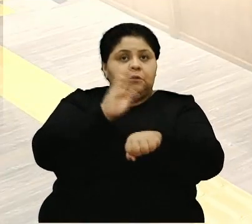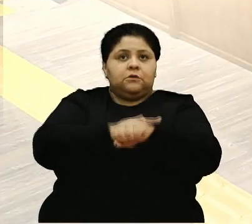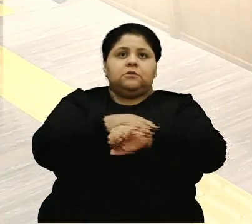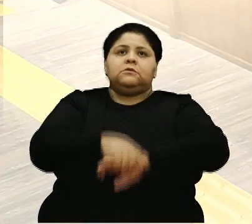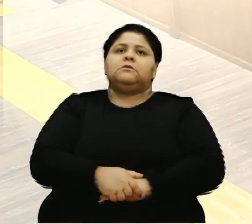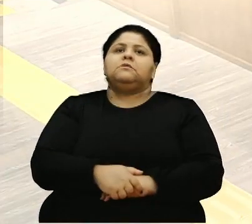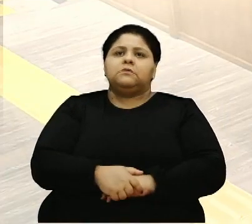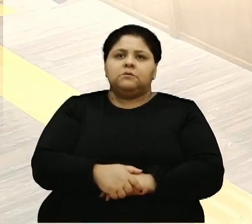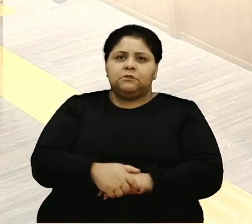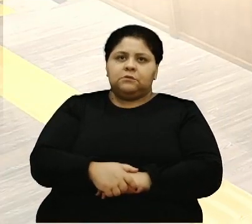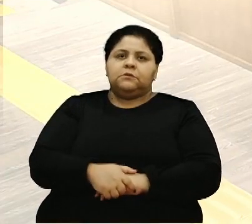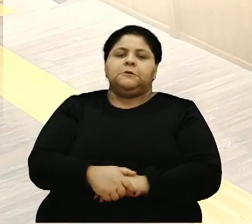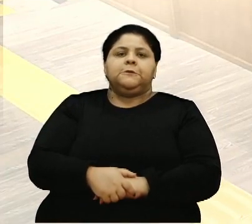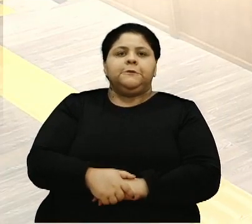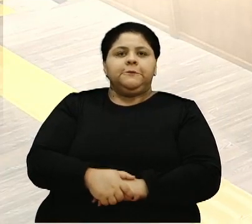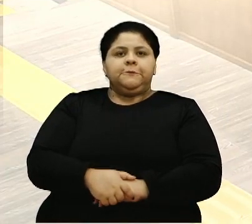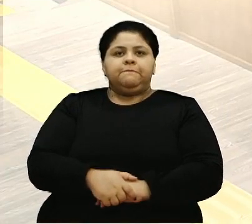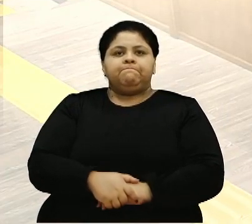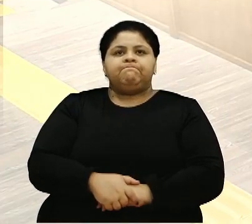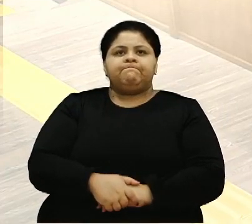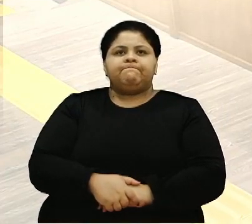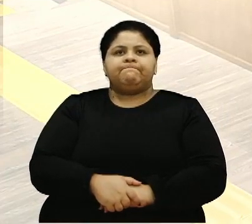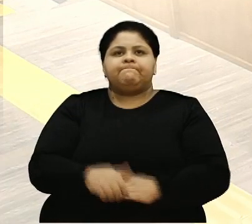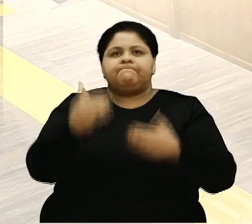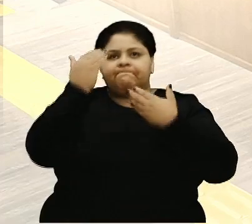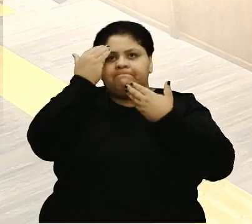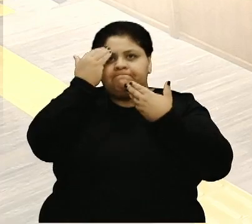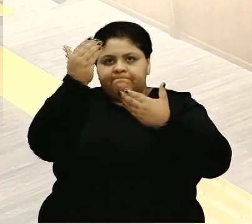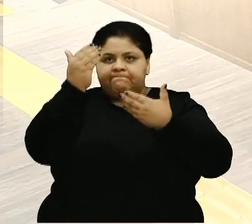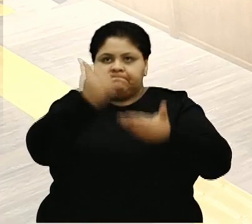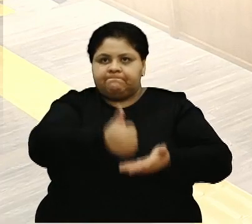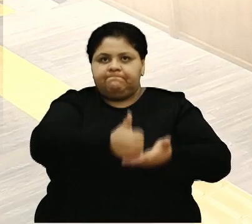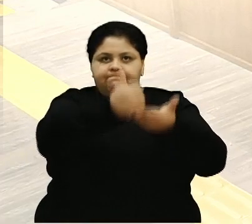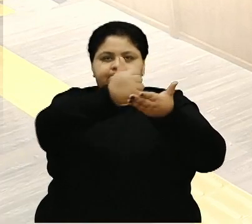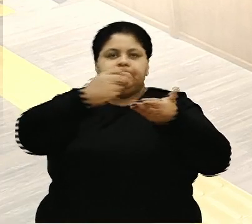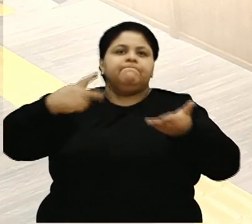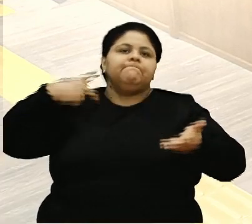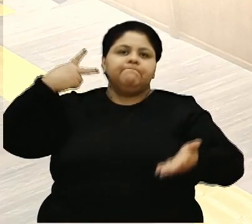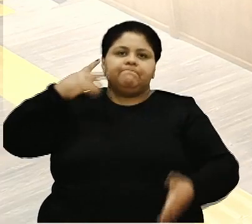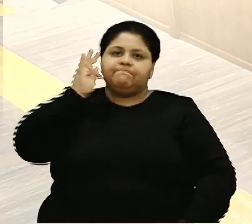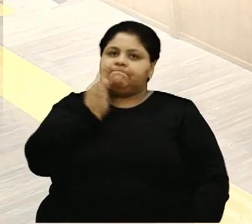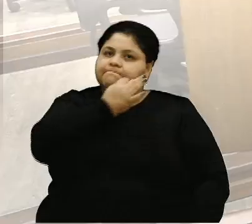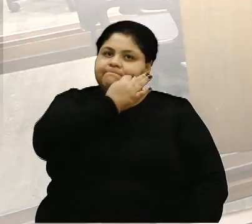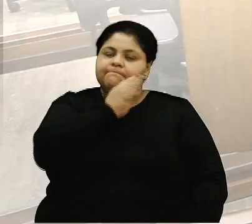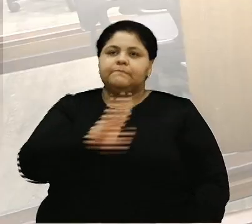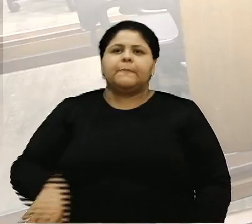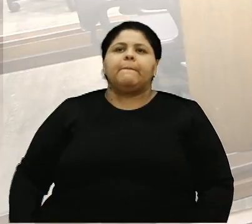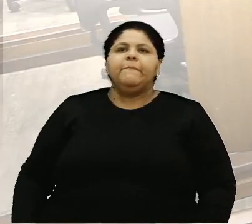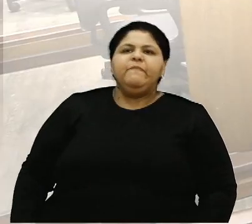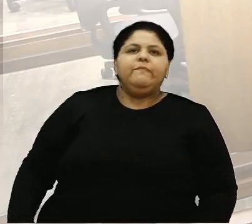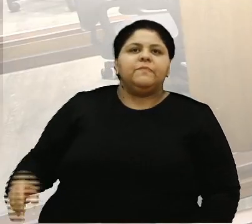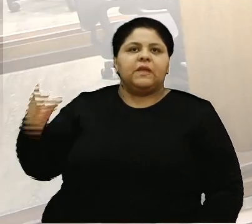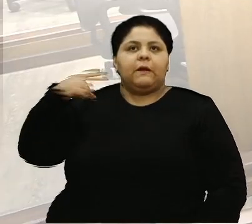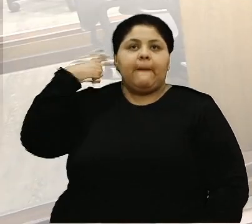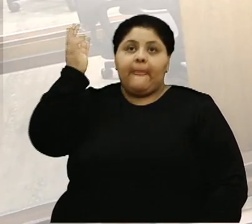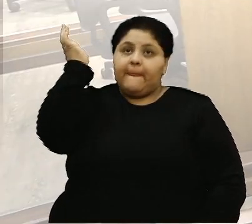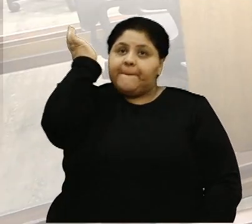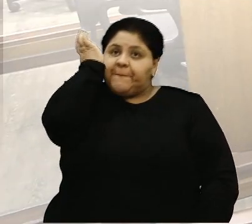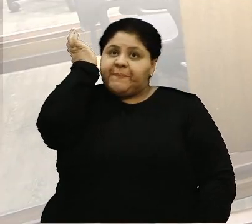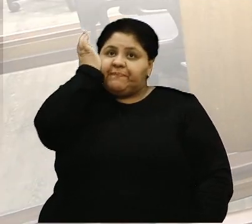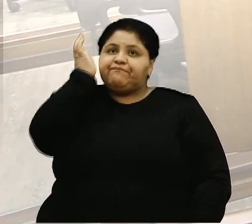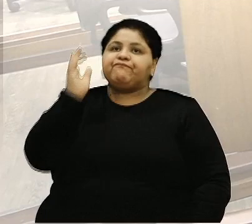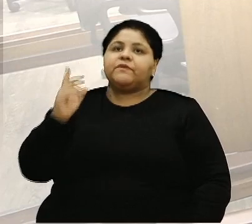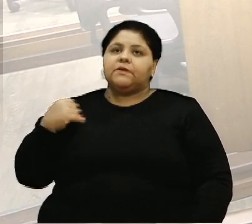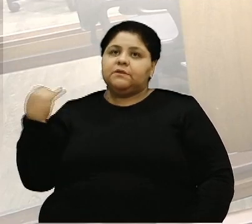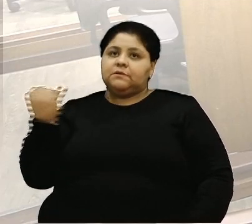realmente está passando esse legado do vereador Felipe. Obrigado pela contribuição. Vereadora Tatiane. Vereador Cadore, é importantíssimo esse